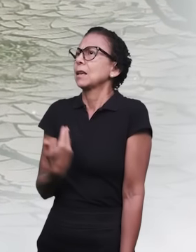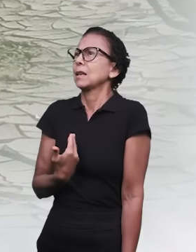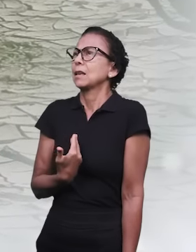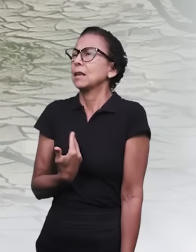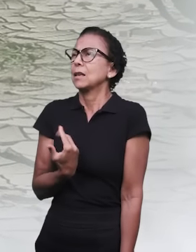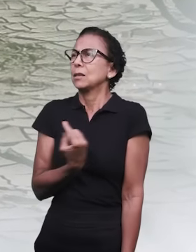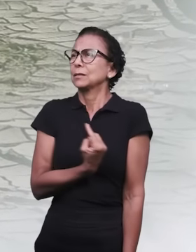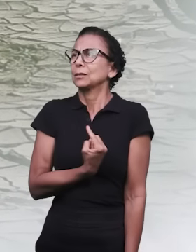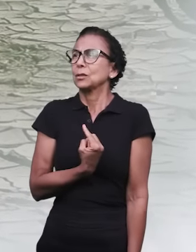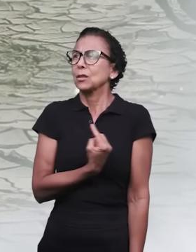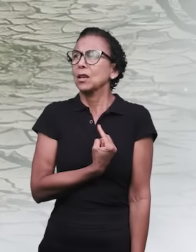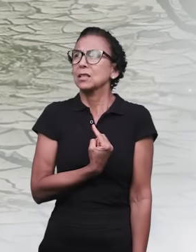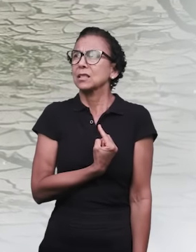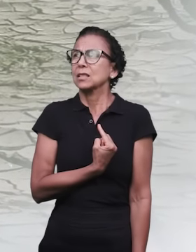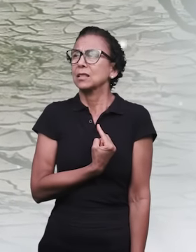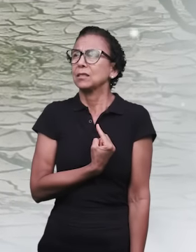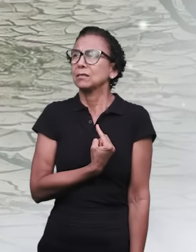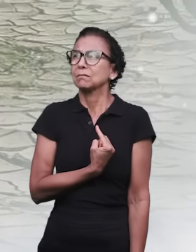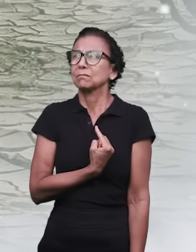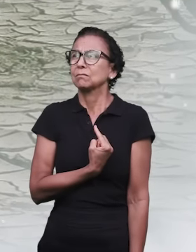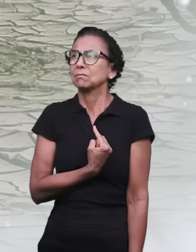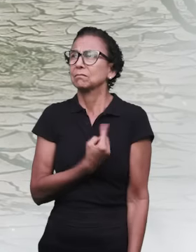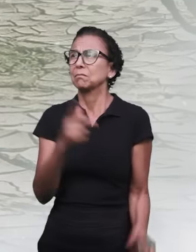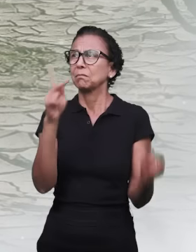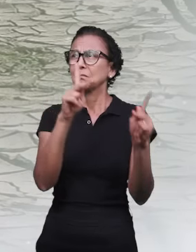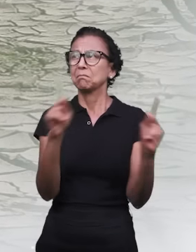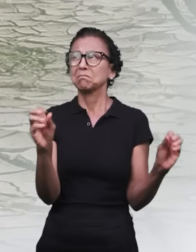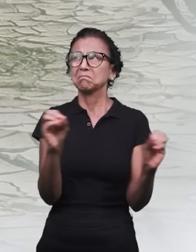mundo, sem paz, sem